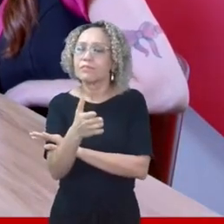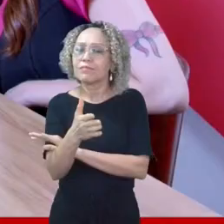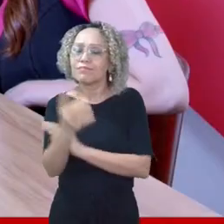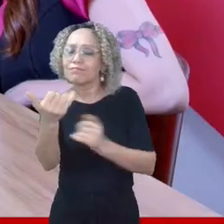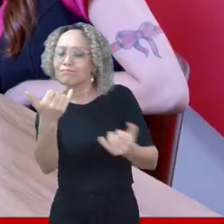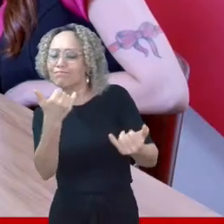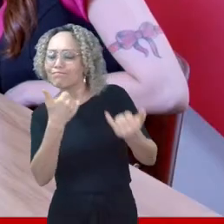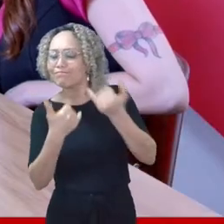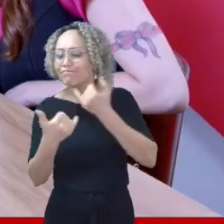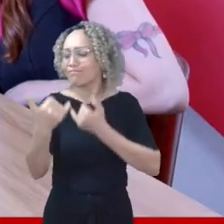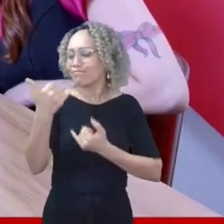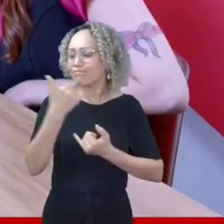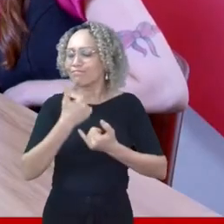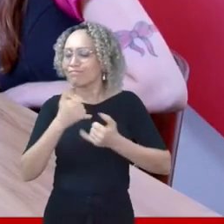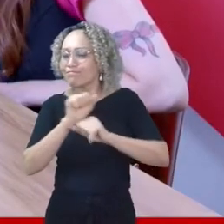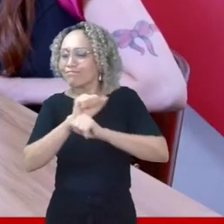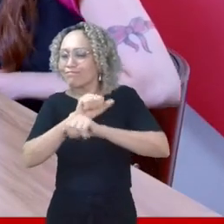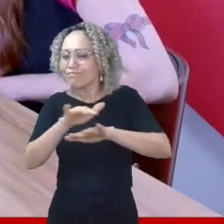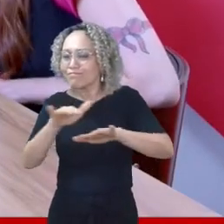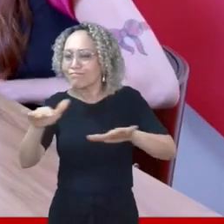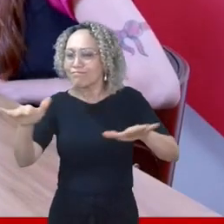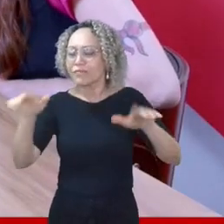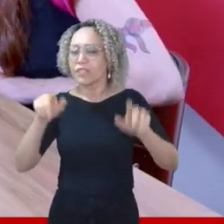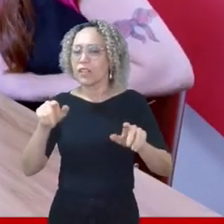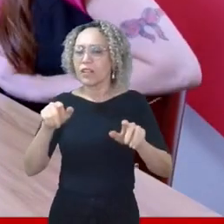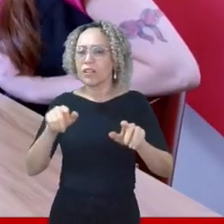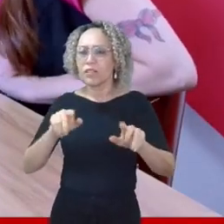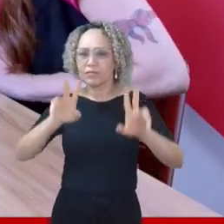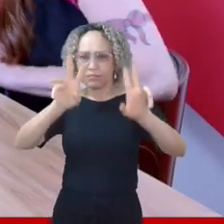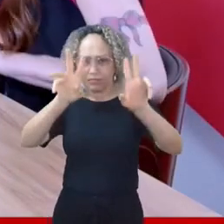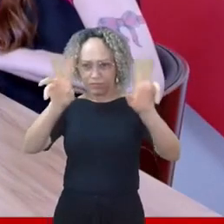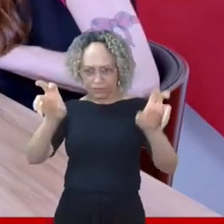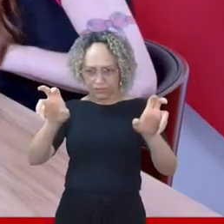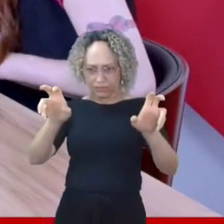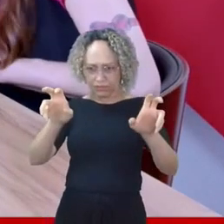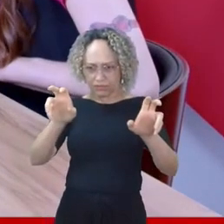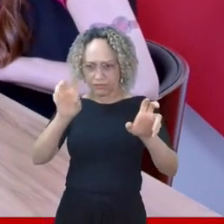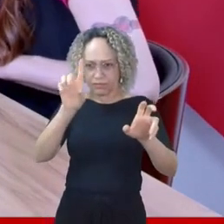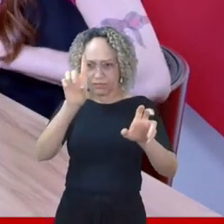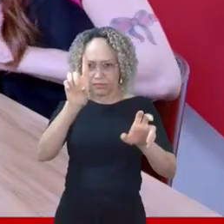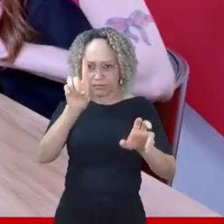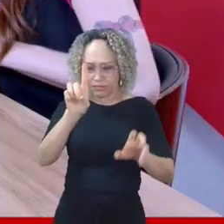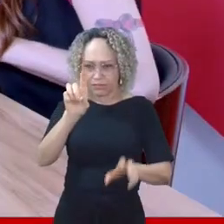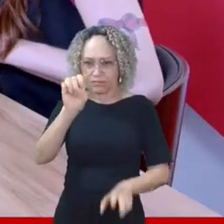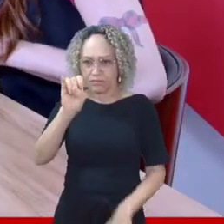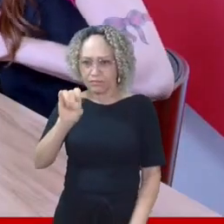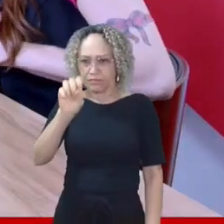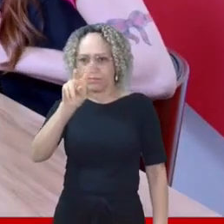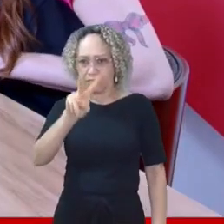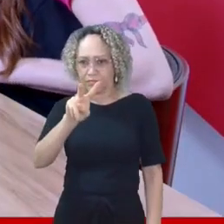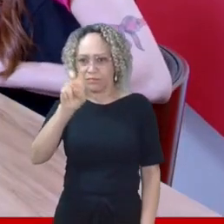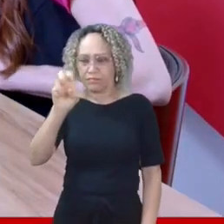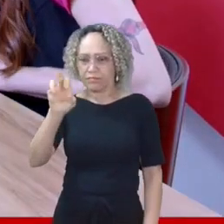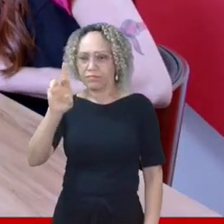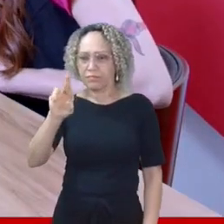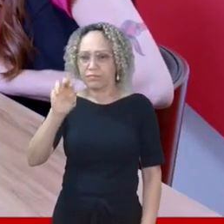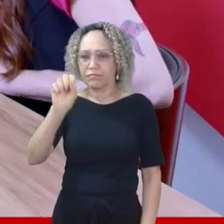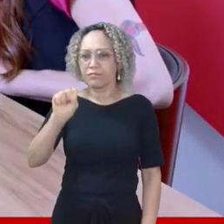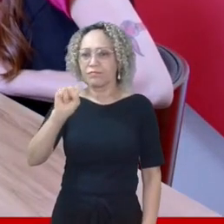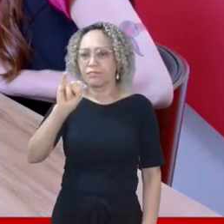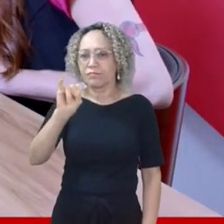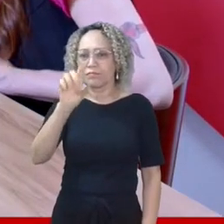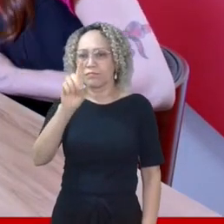pra gente o que é a diversidade religiosa. O que significa o termo, então, diversidade